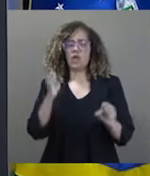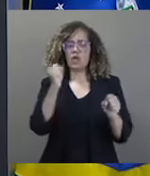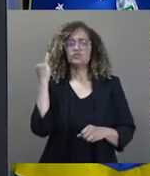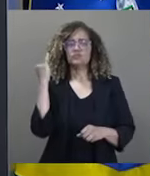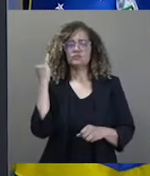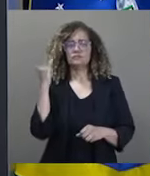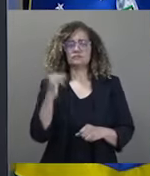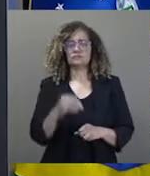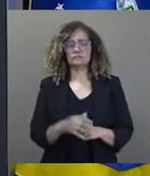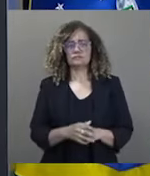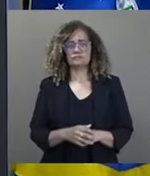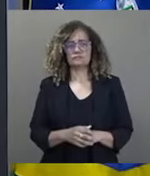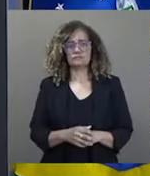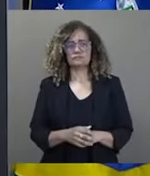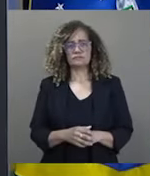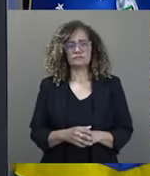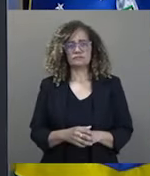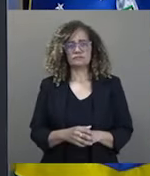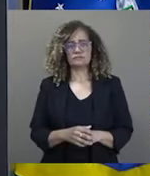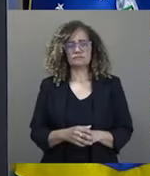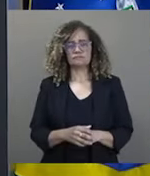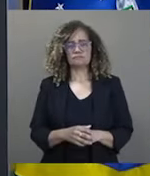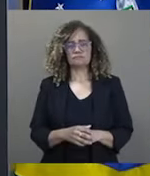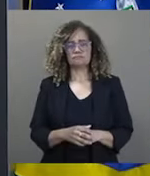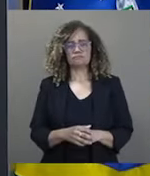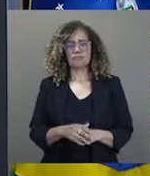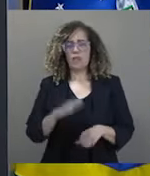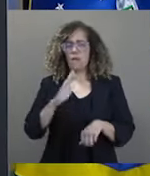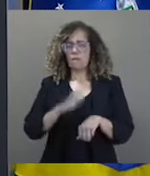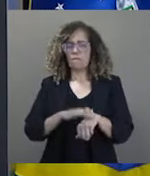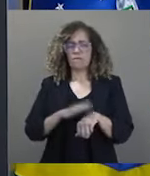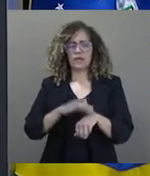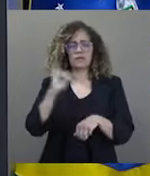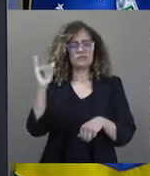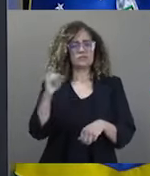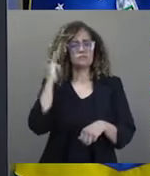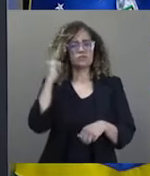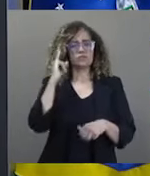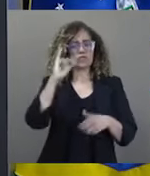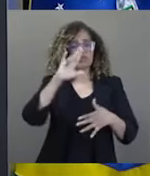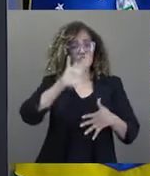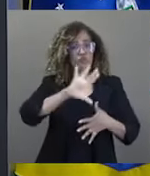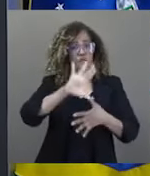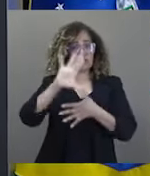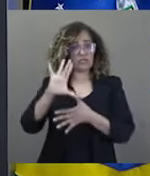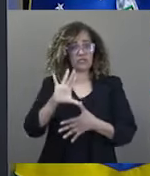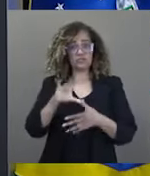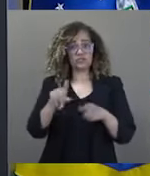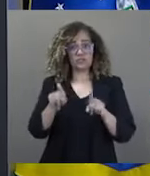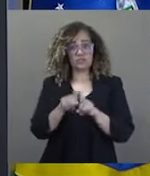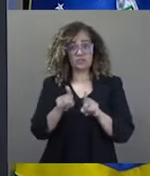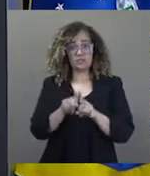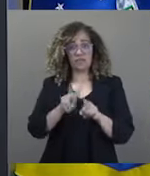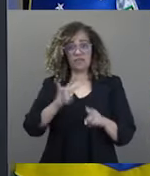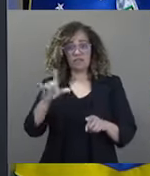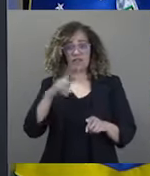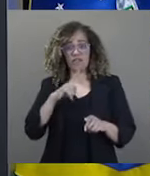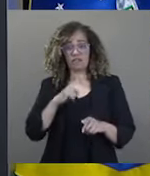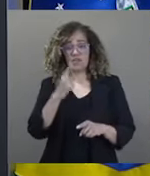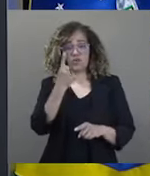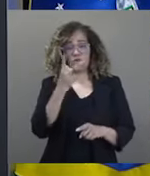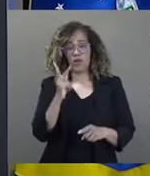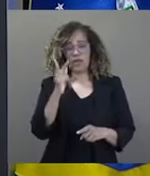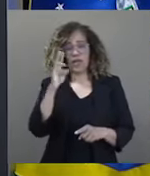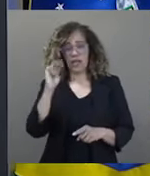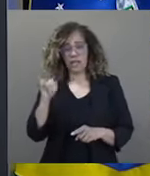túnel submerso da América Latina ele terá um km5